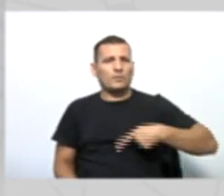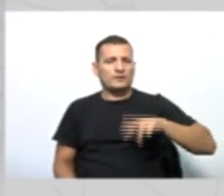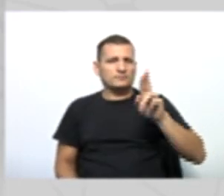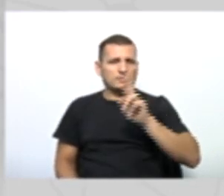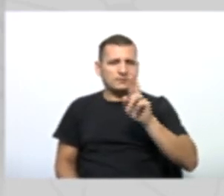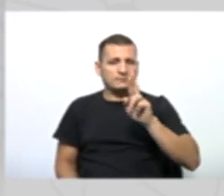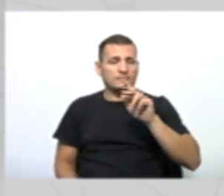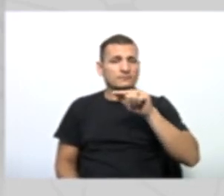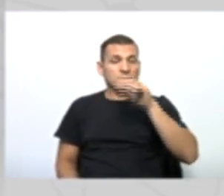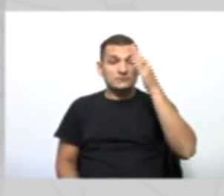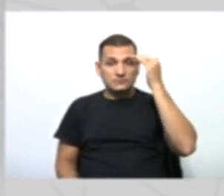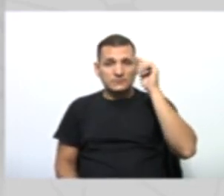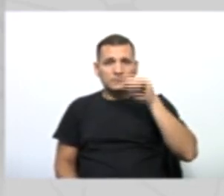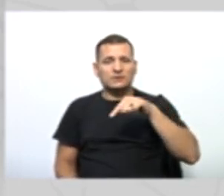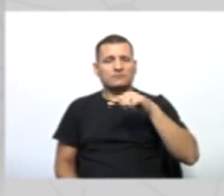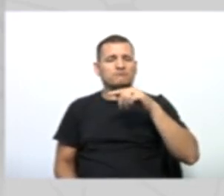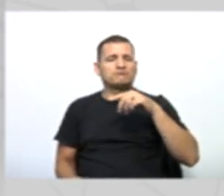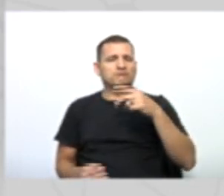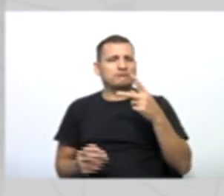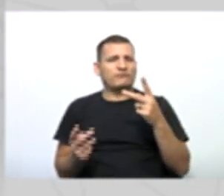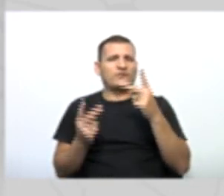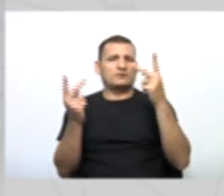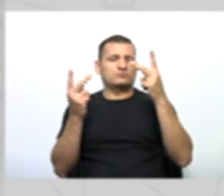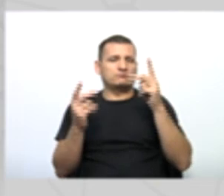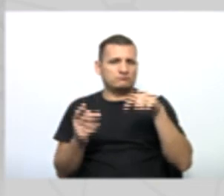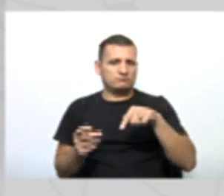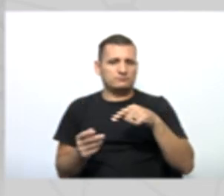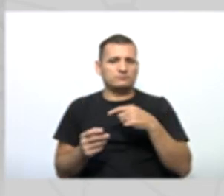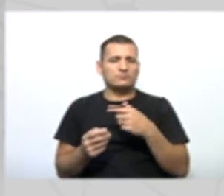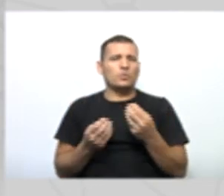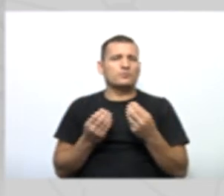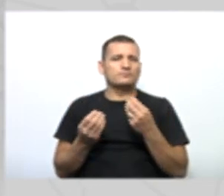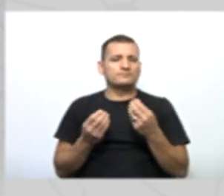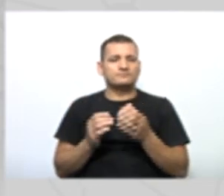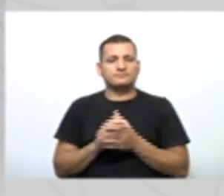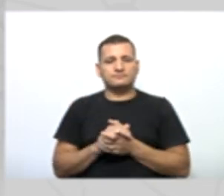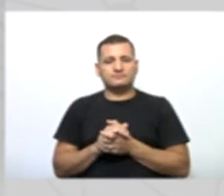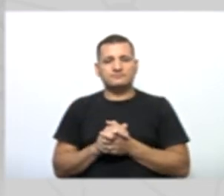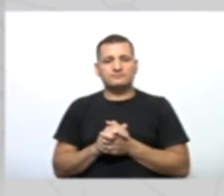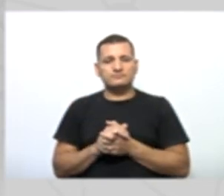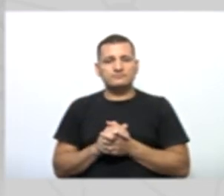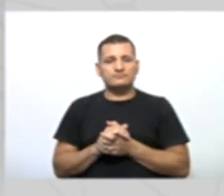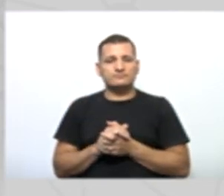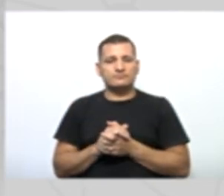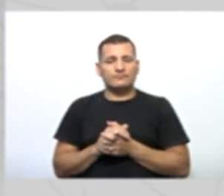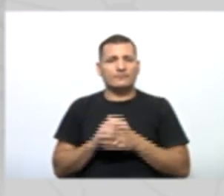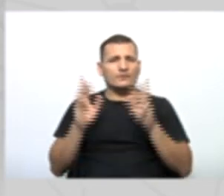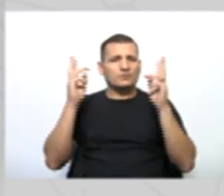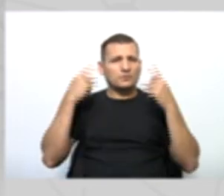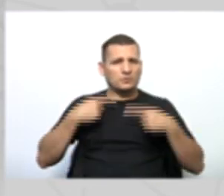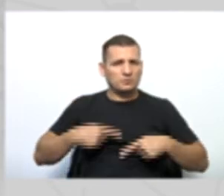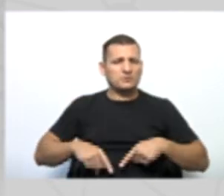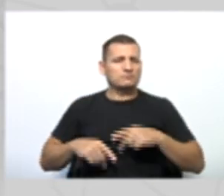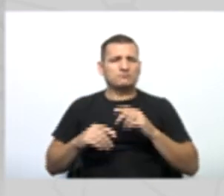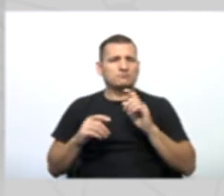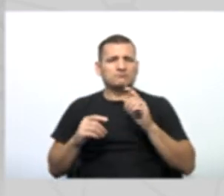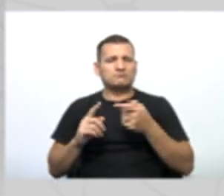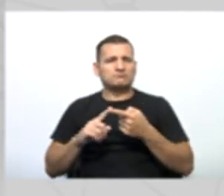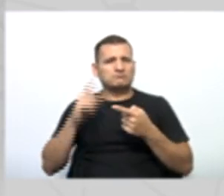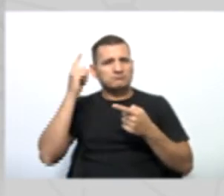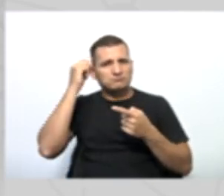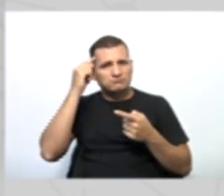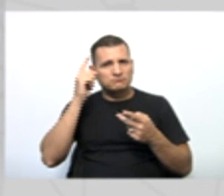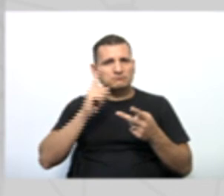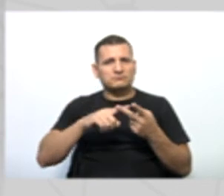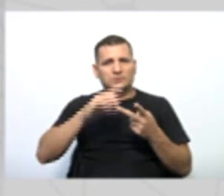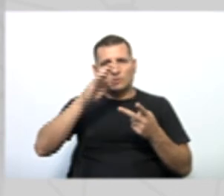conhecimento universalmente válido. Em que sentido? Esse fundamento de homem vale para a Grécia, vale para o grego, vale para o